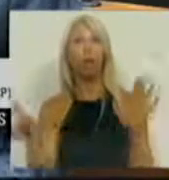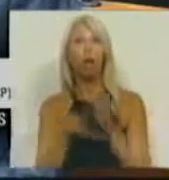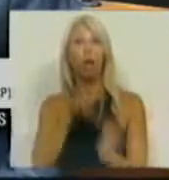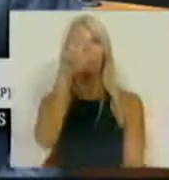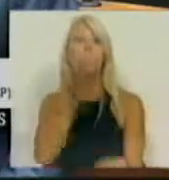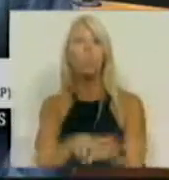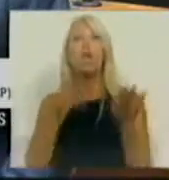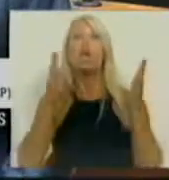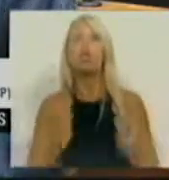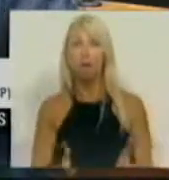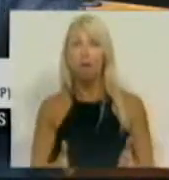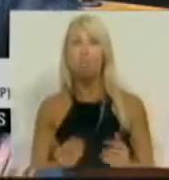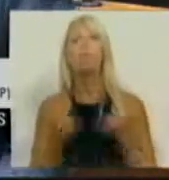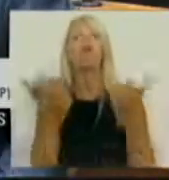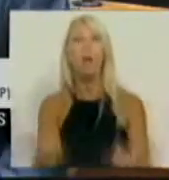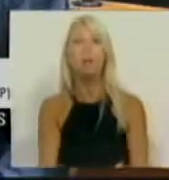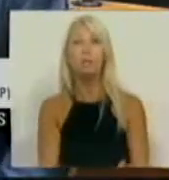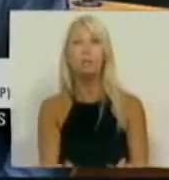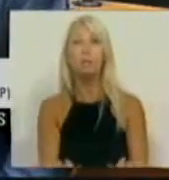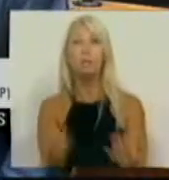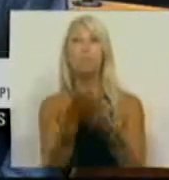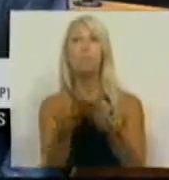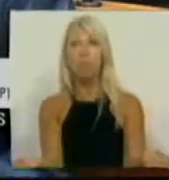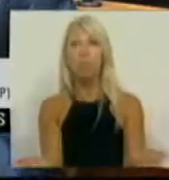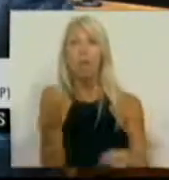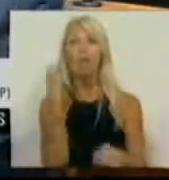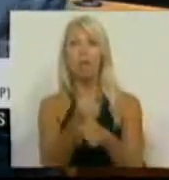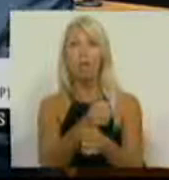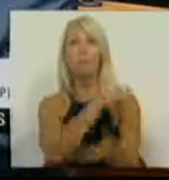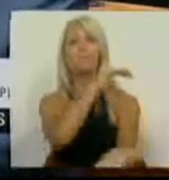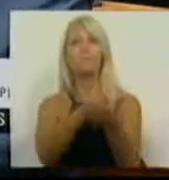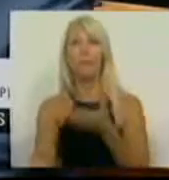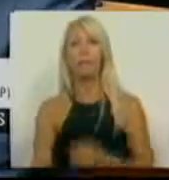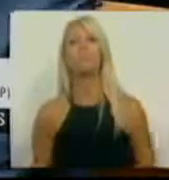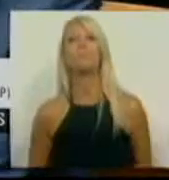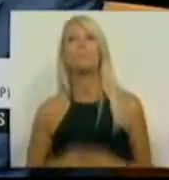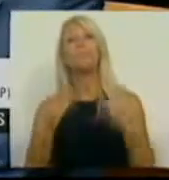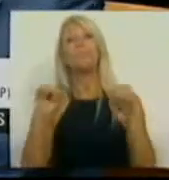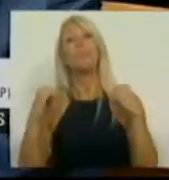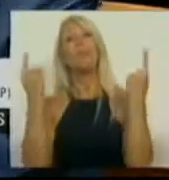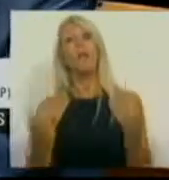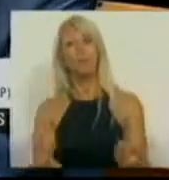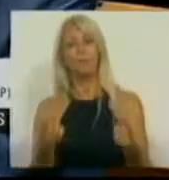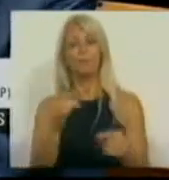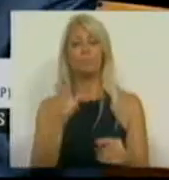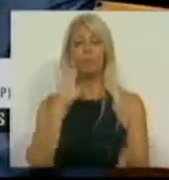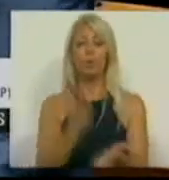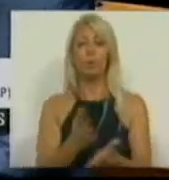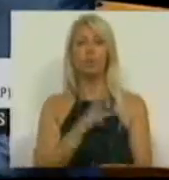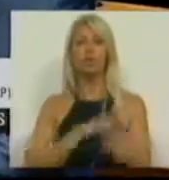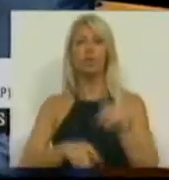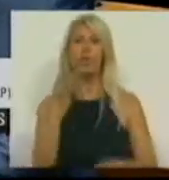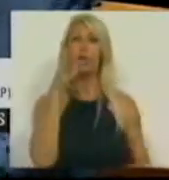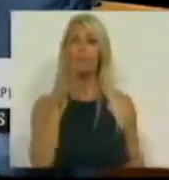essa matéria, nada, absolutamente nada fizeram. E por último, Senhora Presidente, deixe que lhe diga,